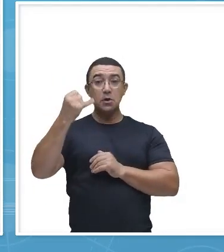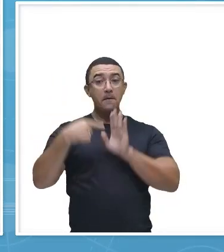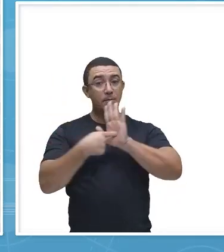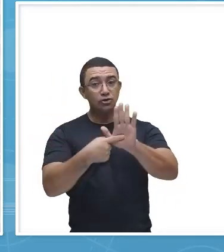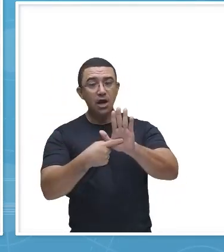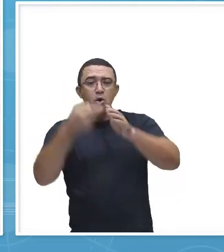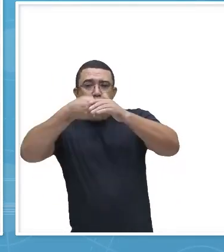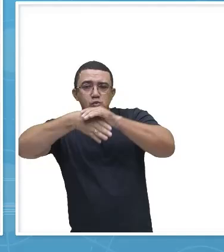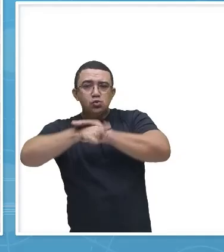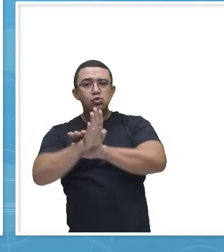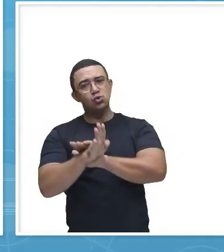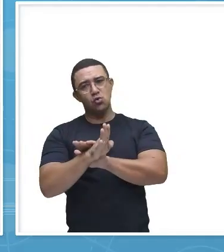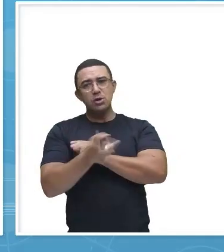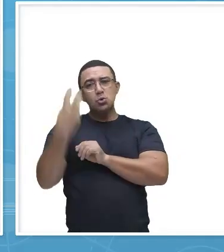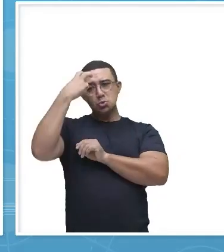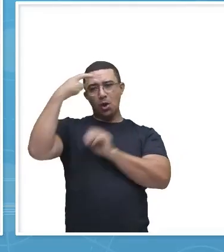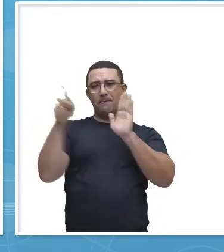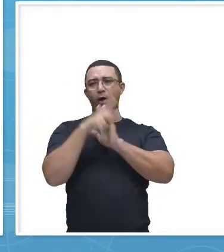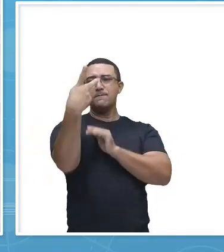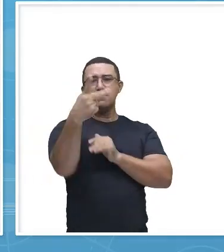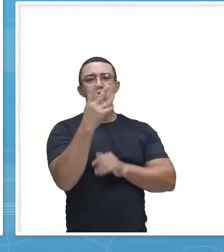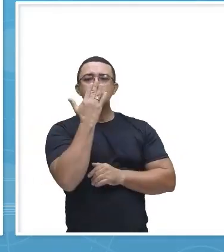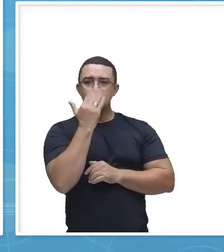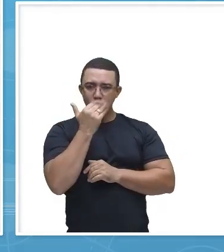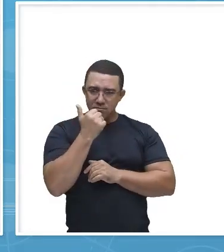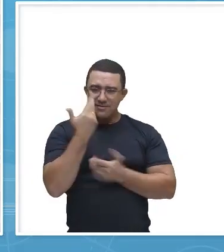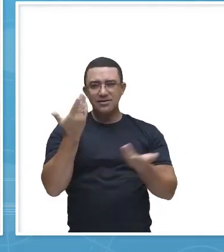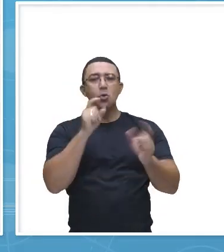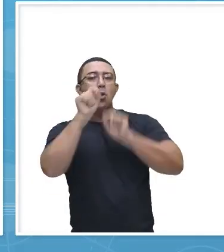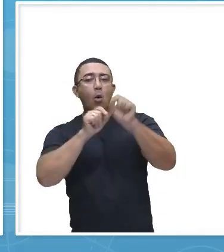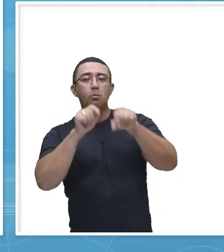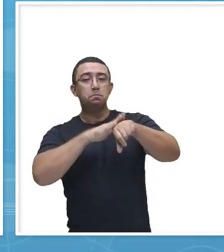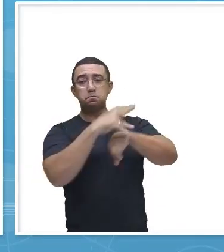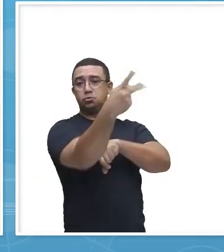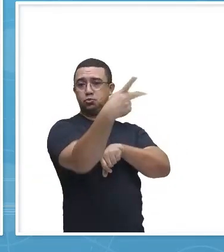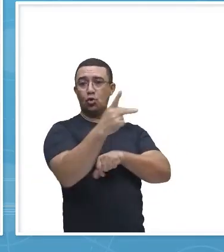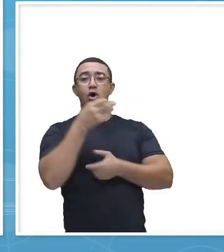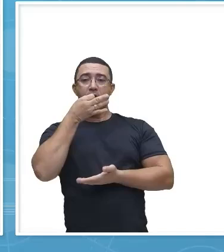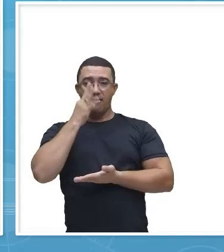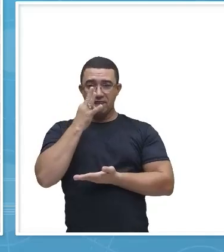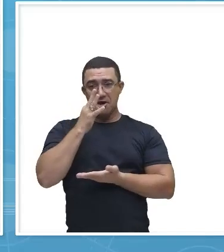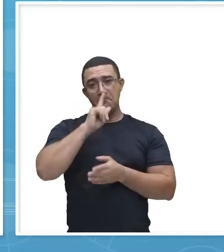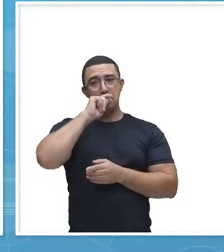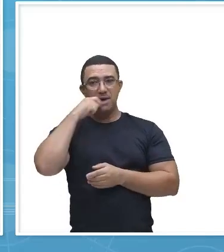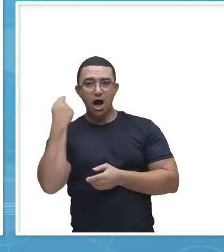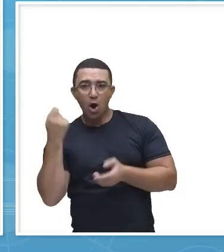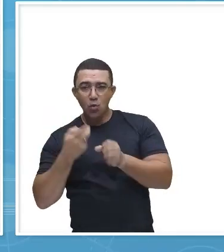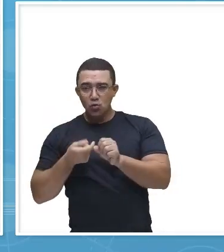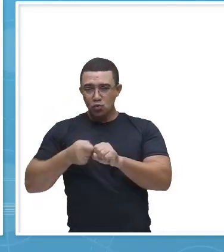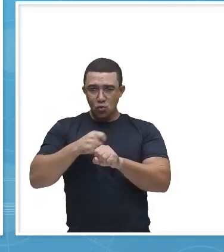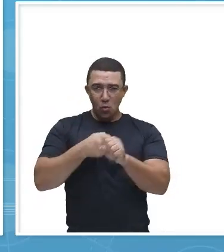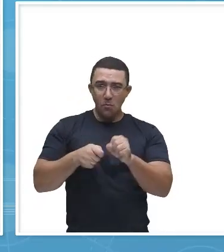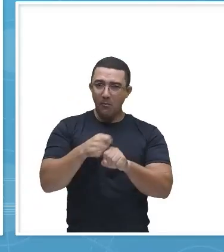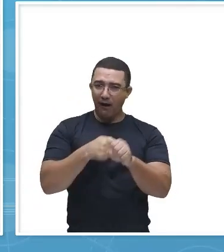Costume na alimentação, olha, me alimento com isso, eu tomo café da manhã com pão, com tucumã, eu